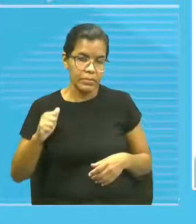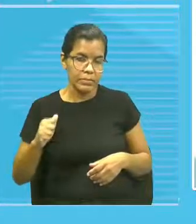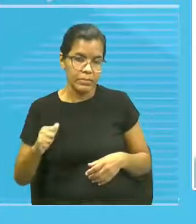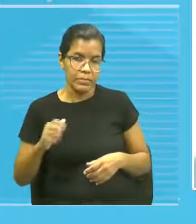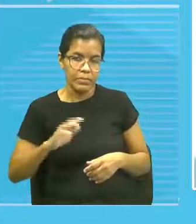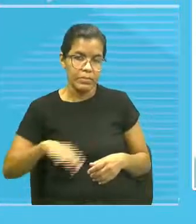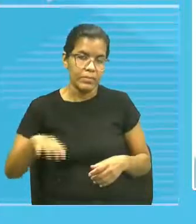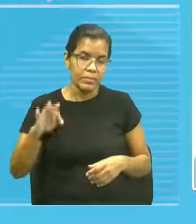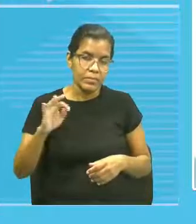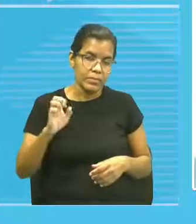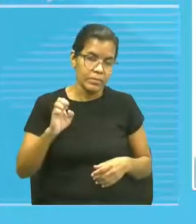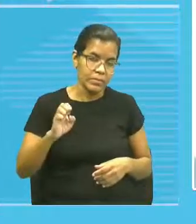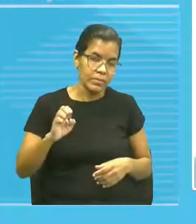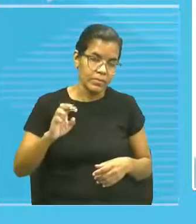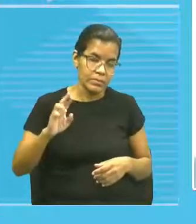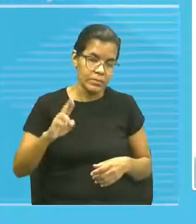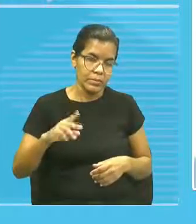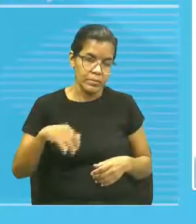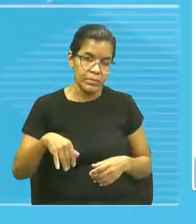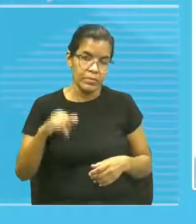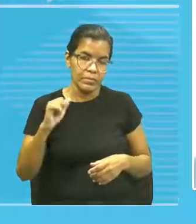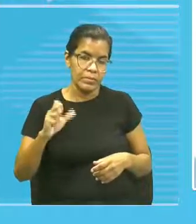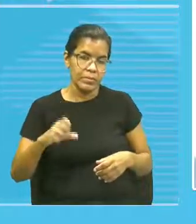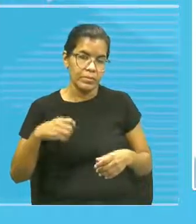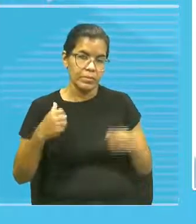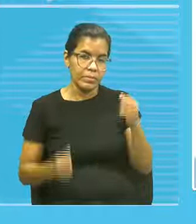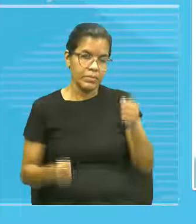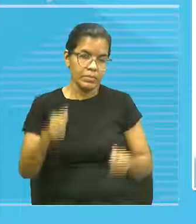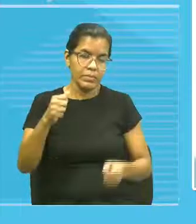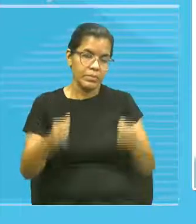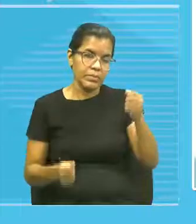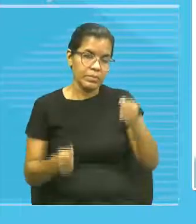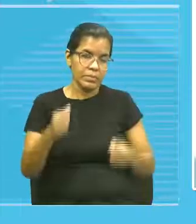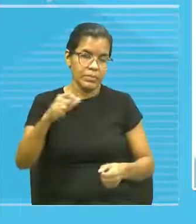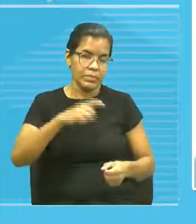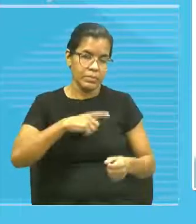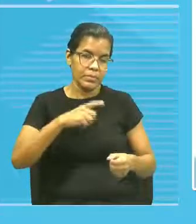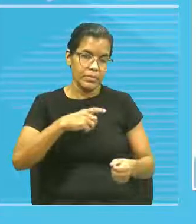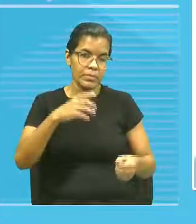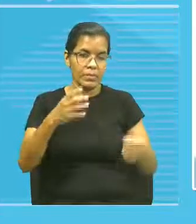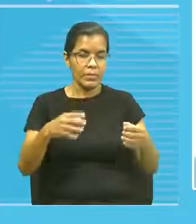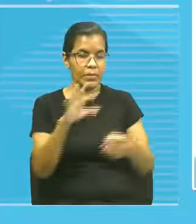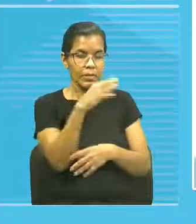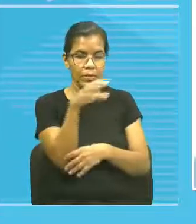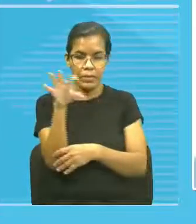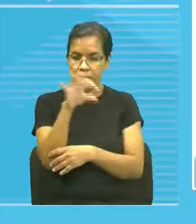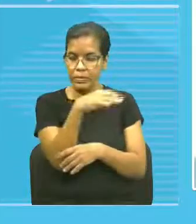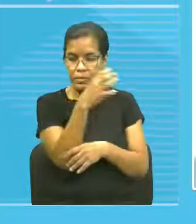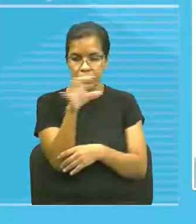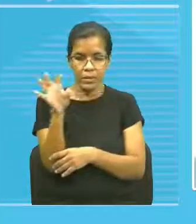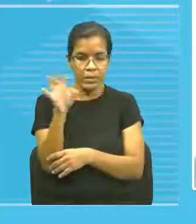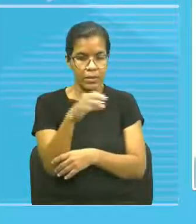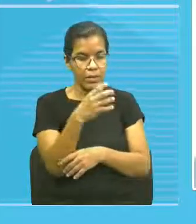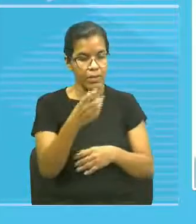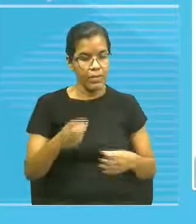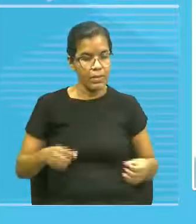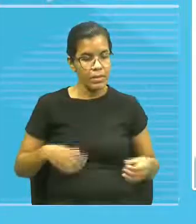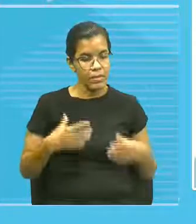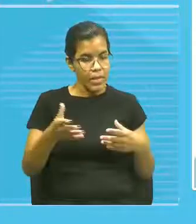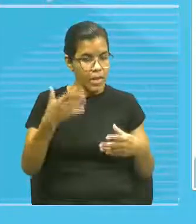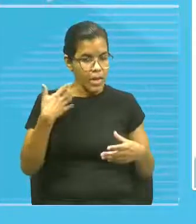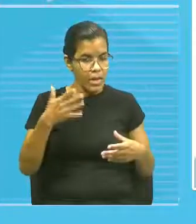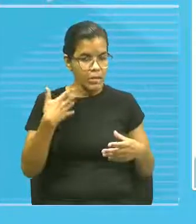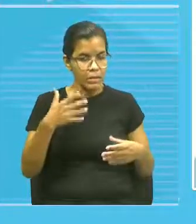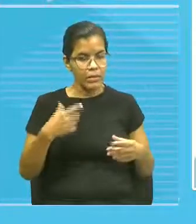carro tem um ventiladorzinho para resfriar, porque aquece muito. O computador, não sei se vocês já viram,